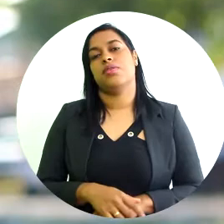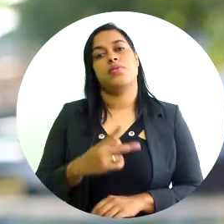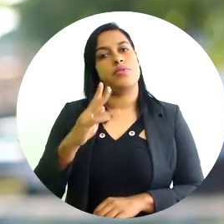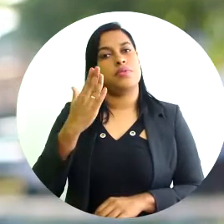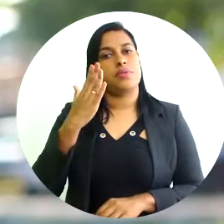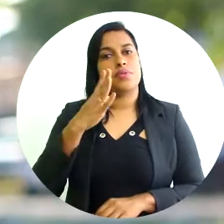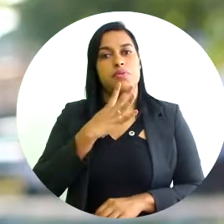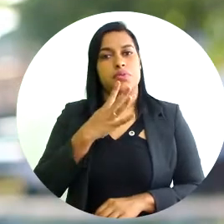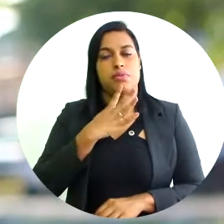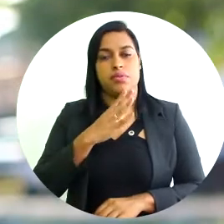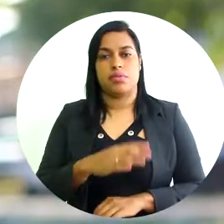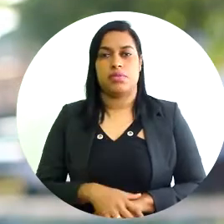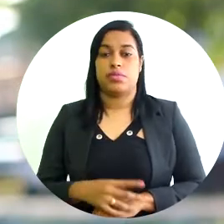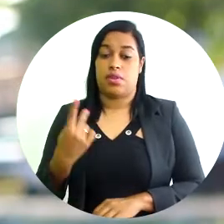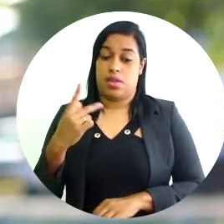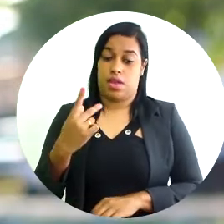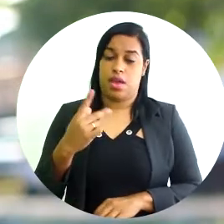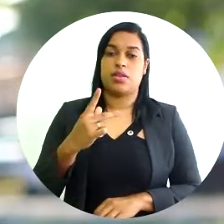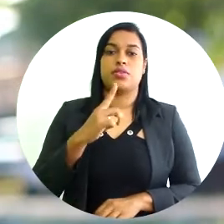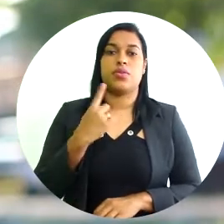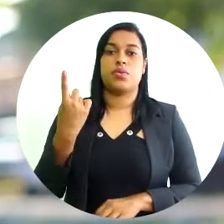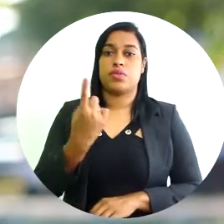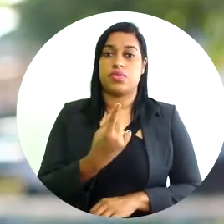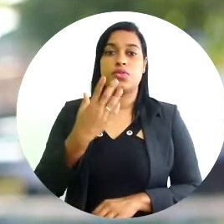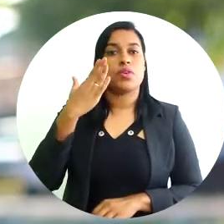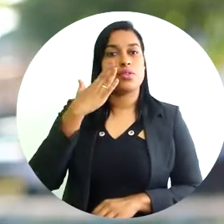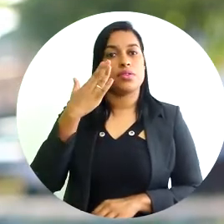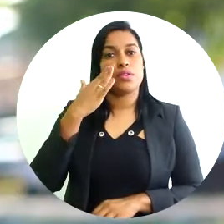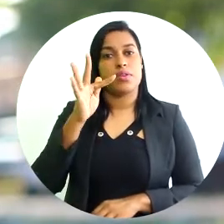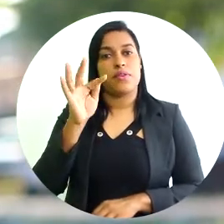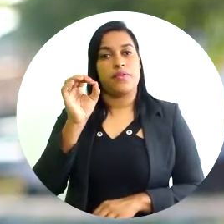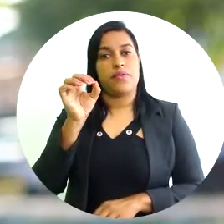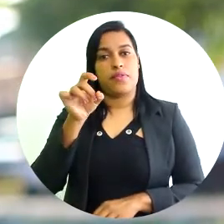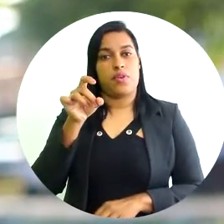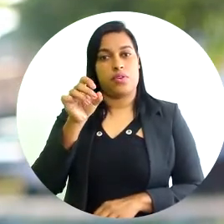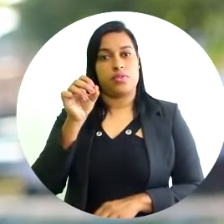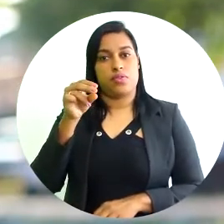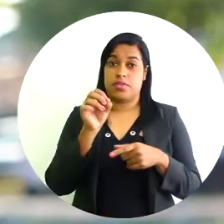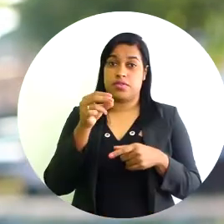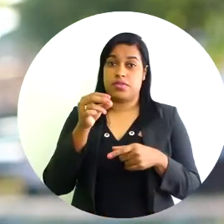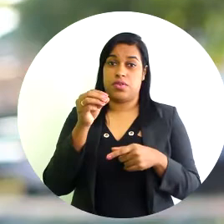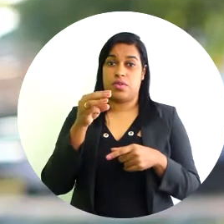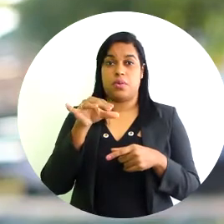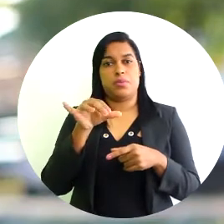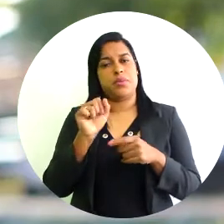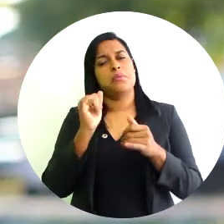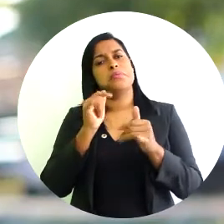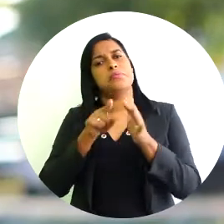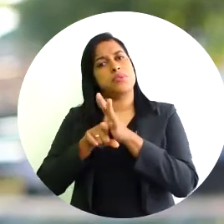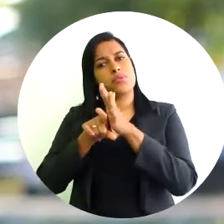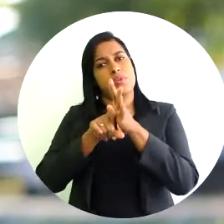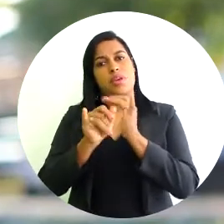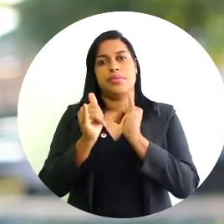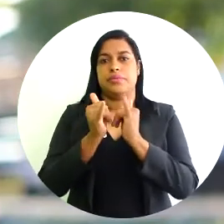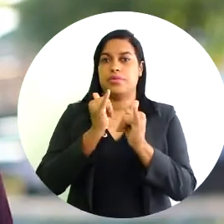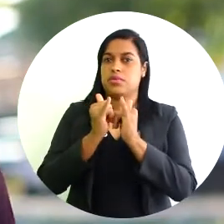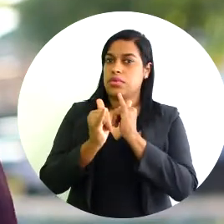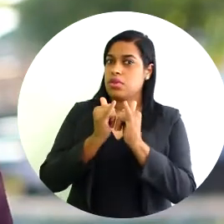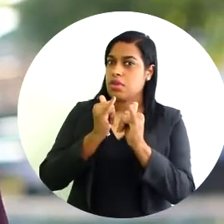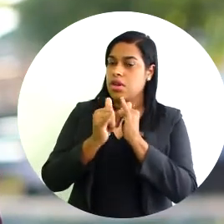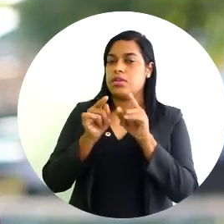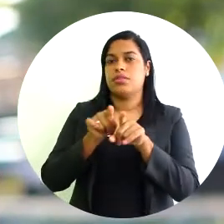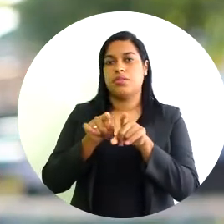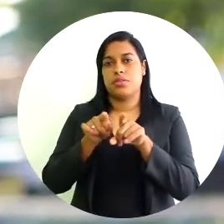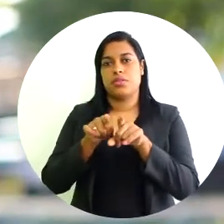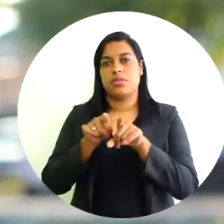chamar. E essa sim é o que nós chamamos de foxonomia. Vocês podem pesquisar na internet ou em bases de dados especializados na